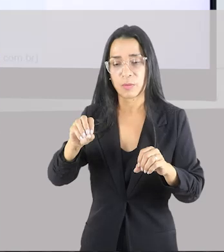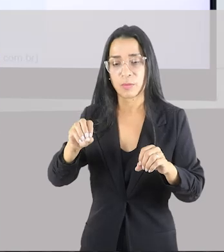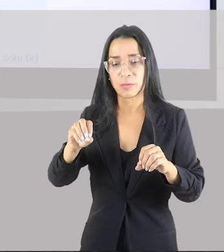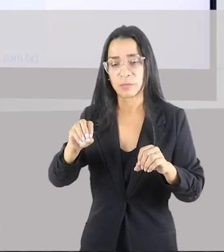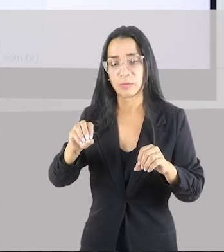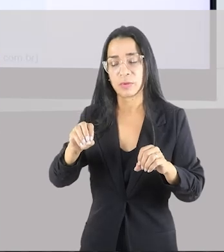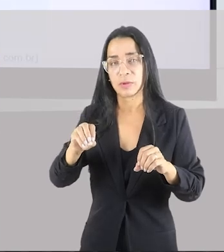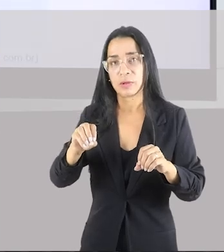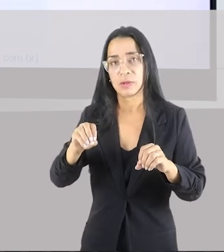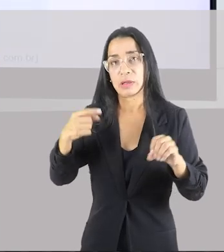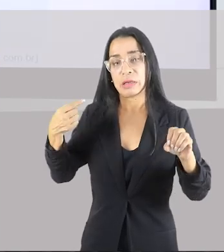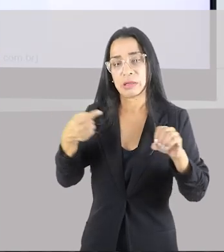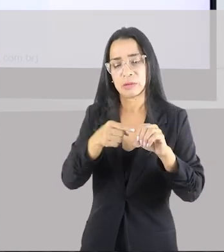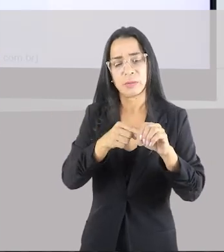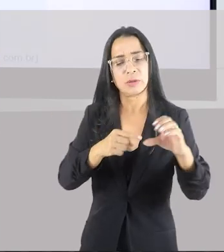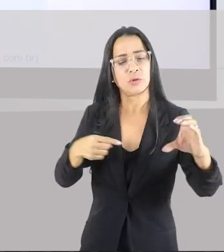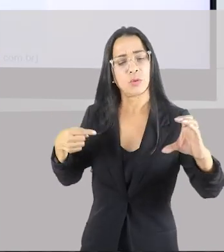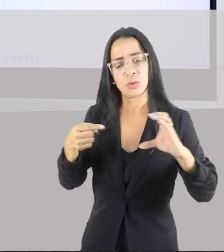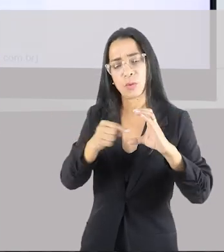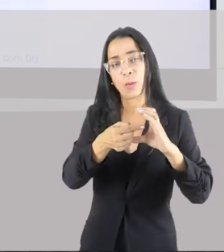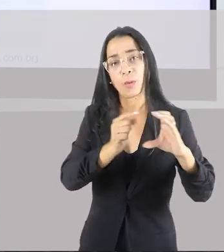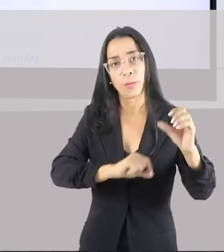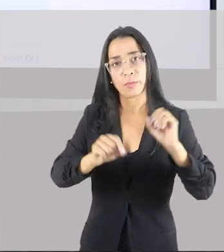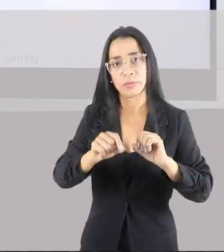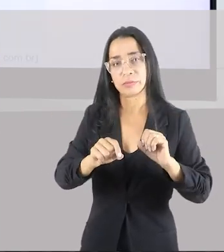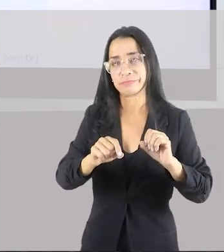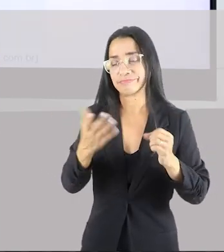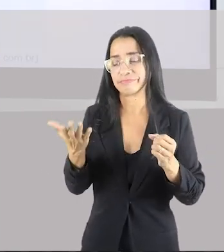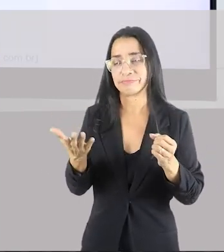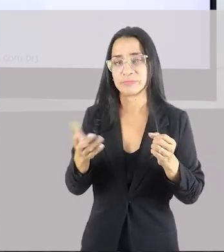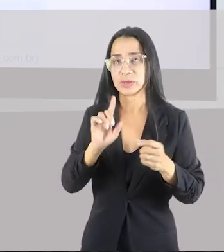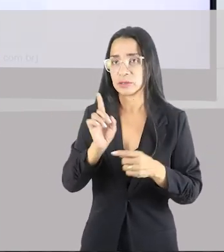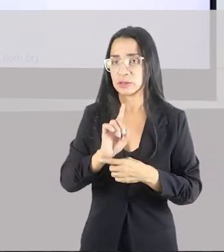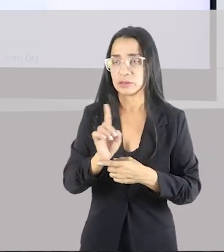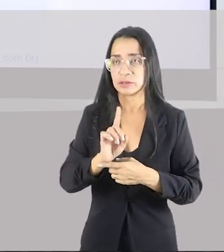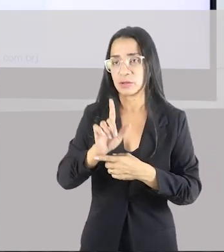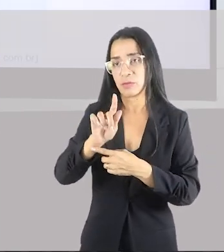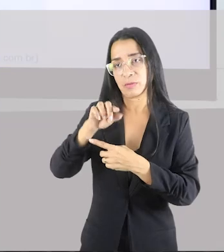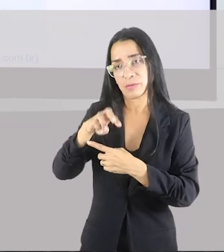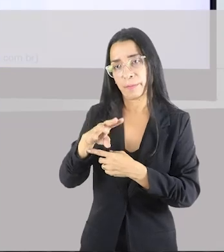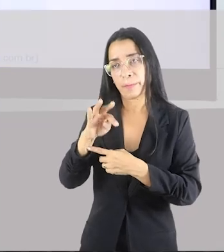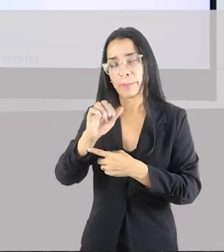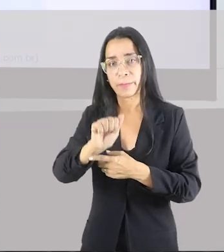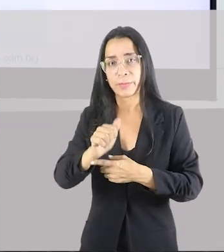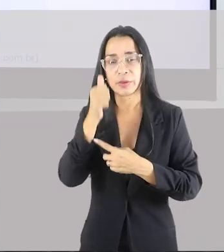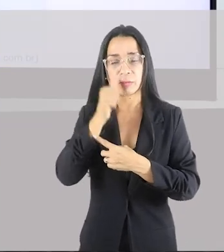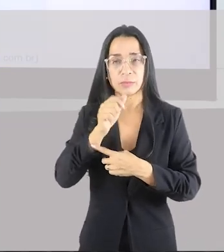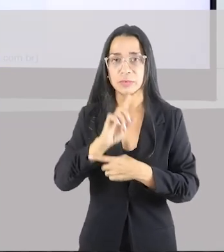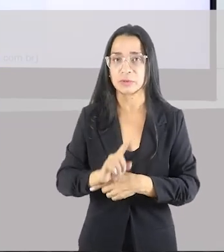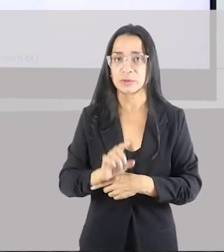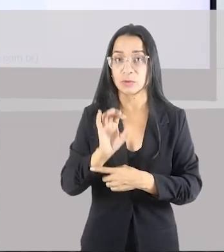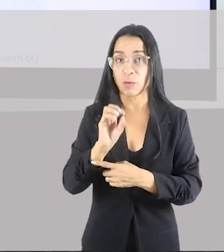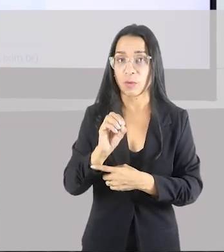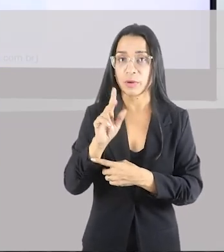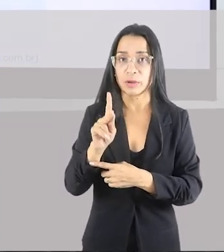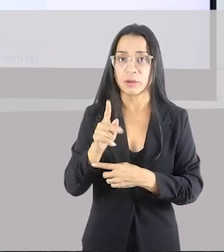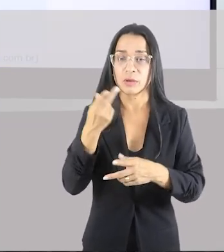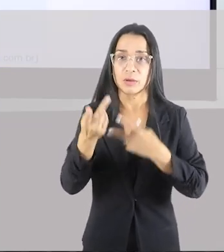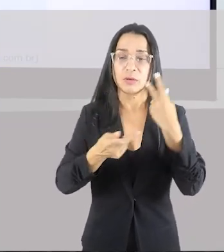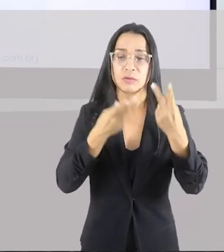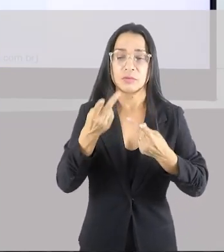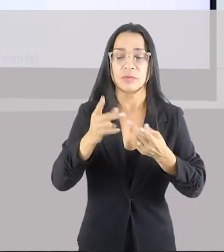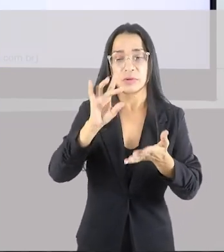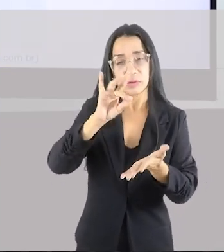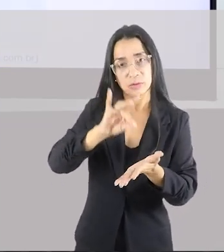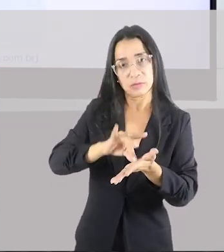ter ouvido falar isso em outros momentos, em outras vezes, mas esse não é o gameta feminino, tá certo? Quando a gente fala, de